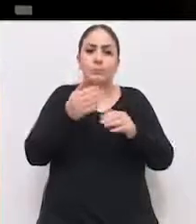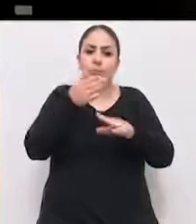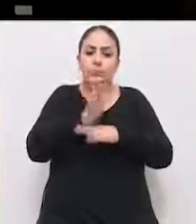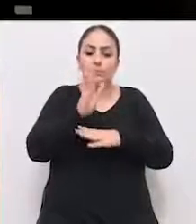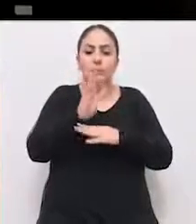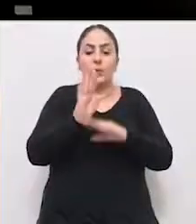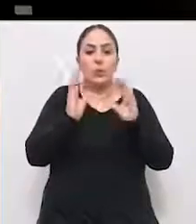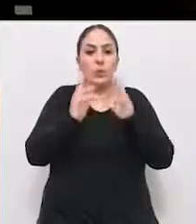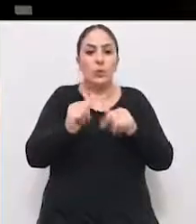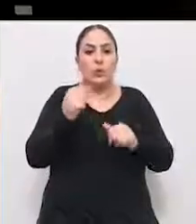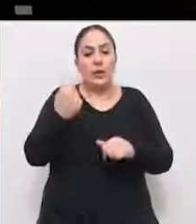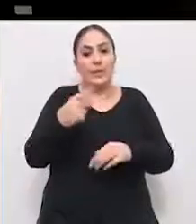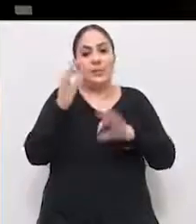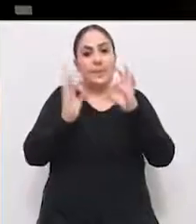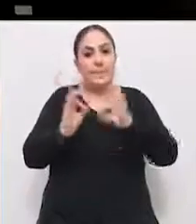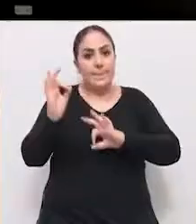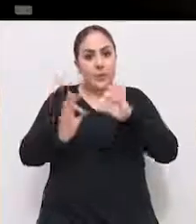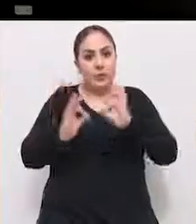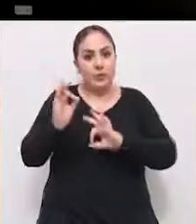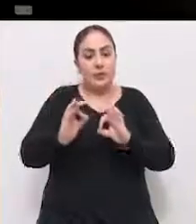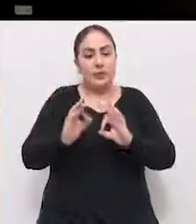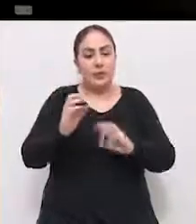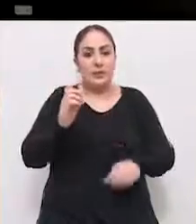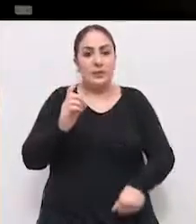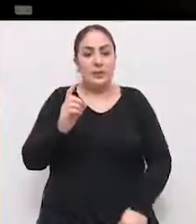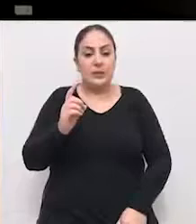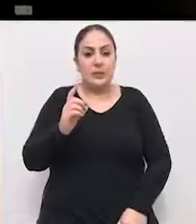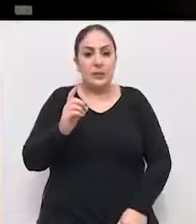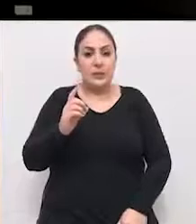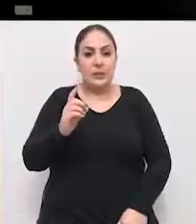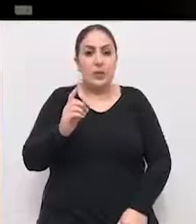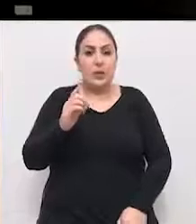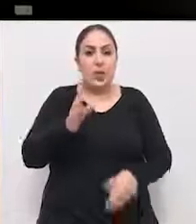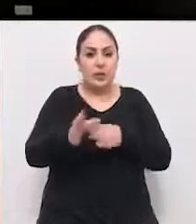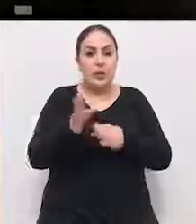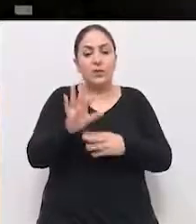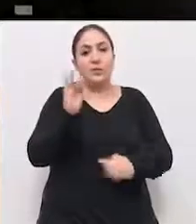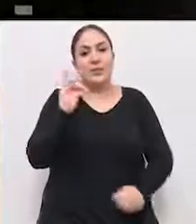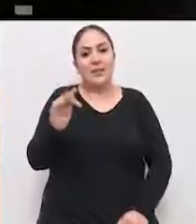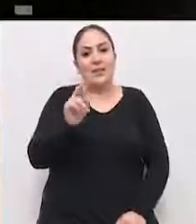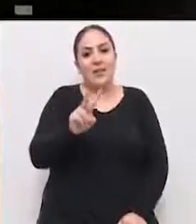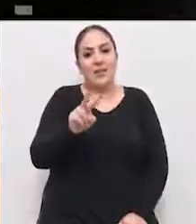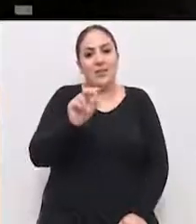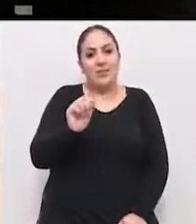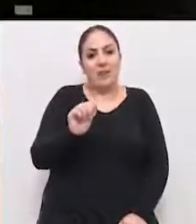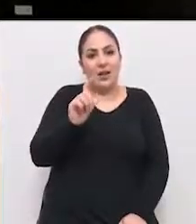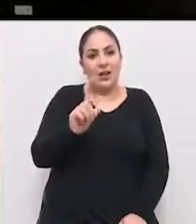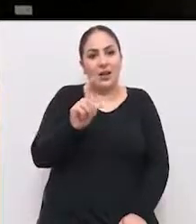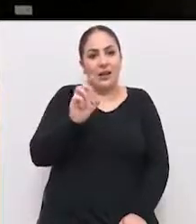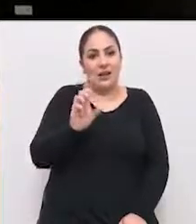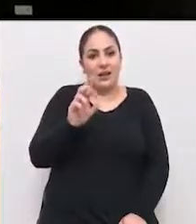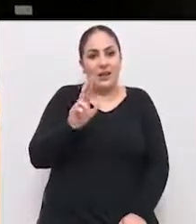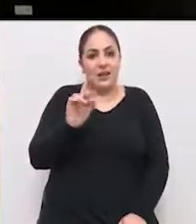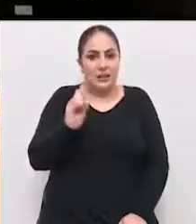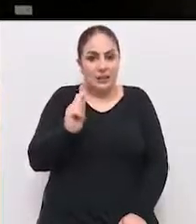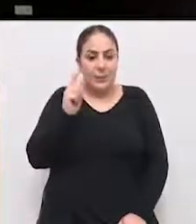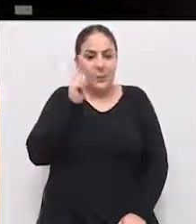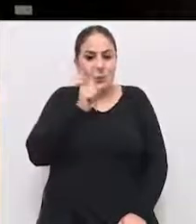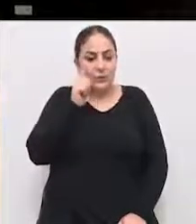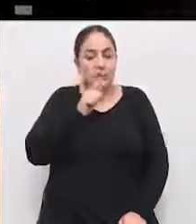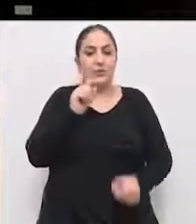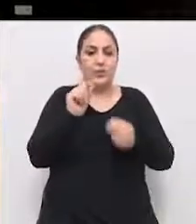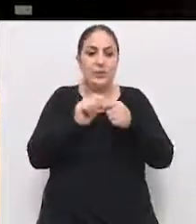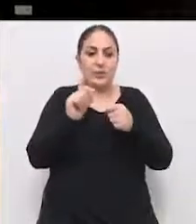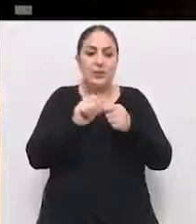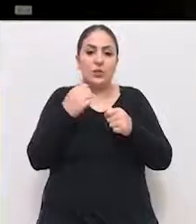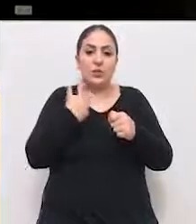conclamado, enfim, aprovado, esse projeto da doutora conselheira federal Valéria Jungmann, justamente